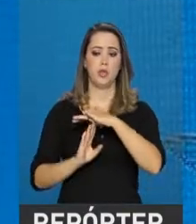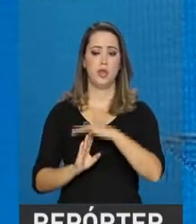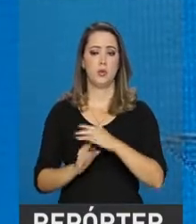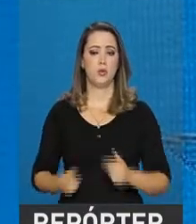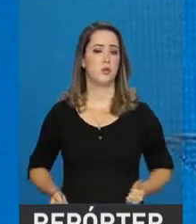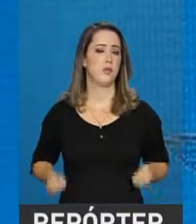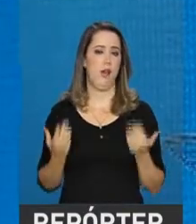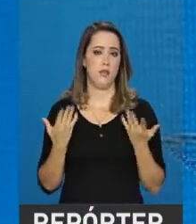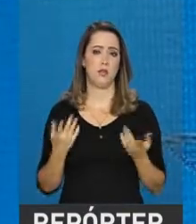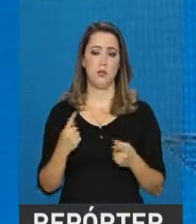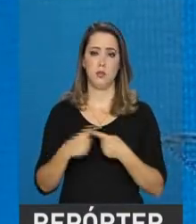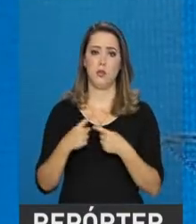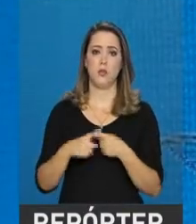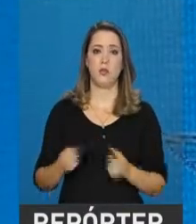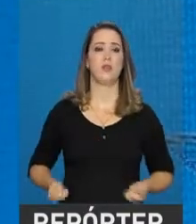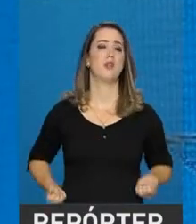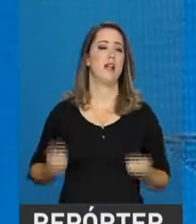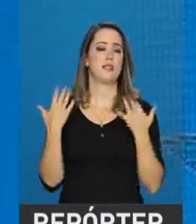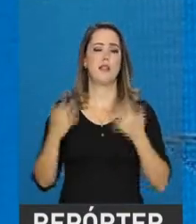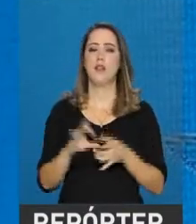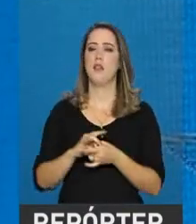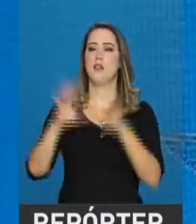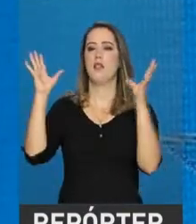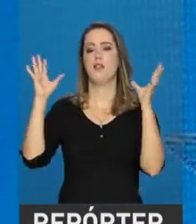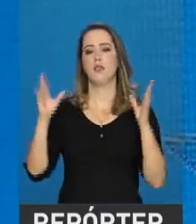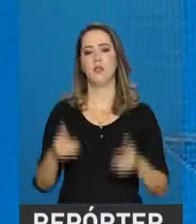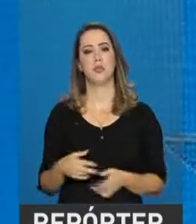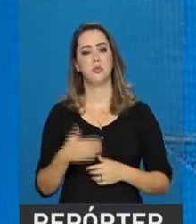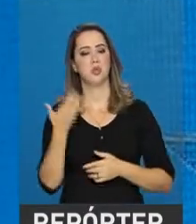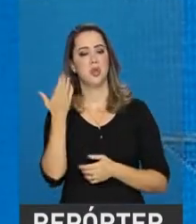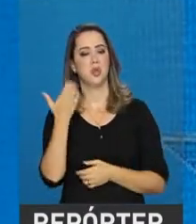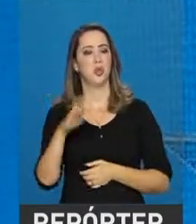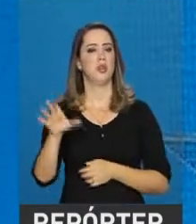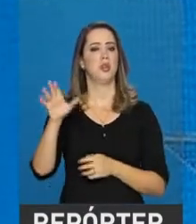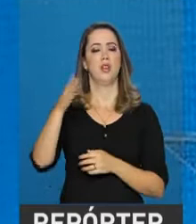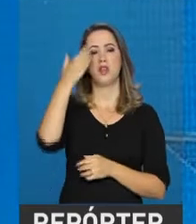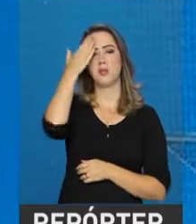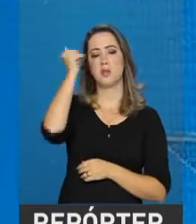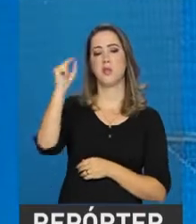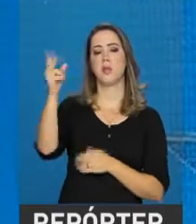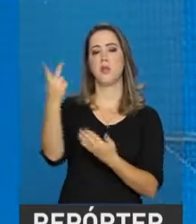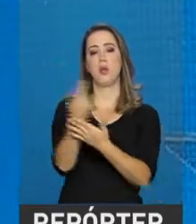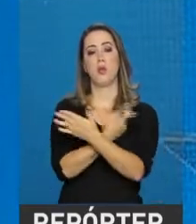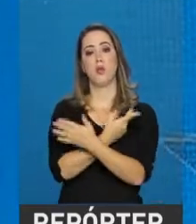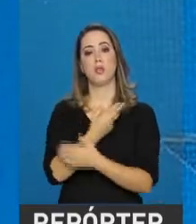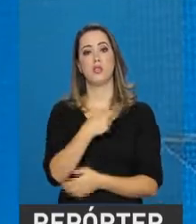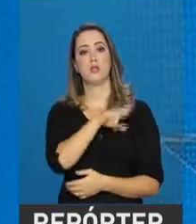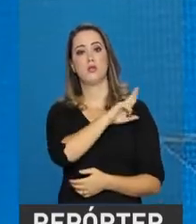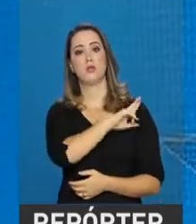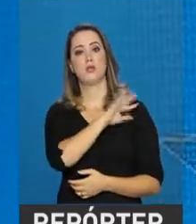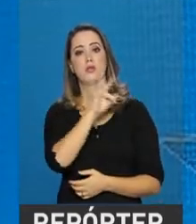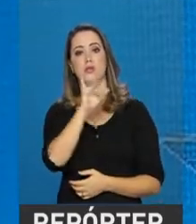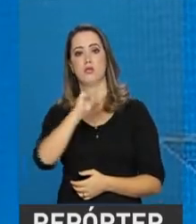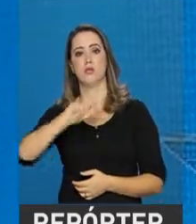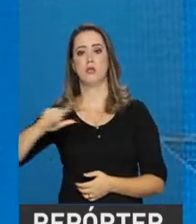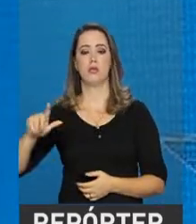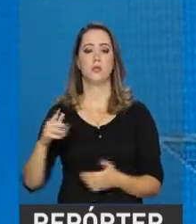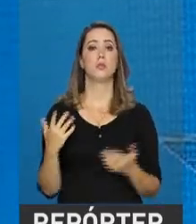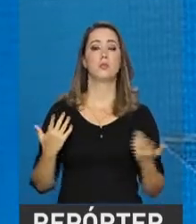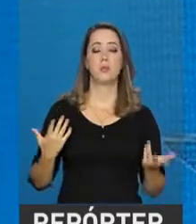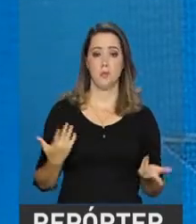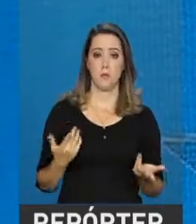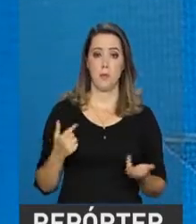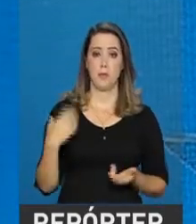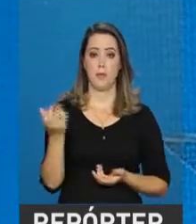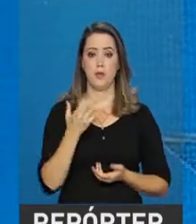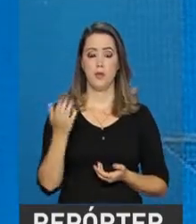públicos porque eu quero gastar à vontade eu não me importo o que acontece quanto à responsabilidade fiscal jornal